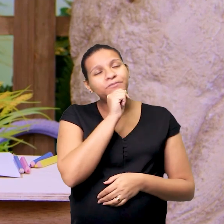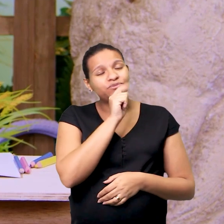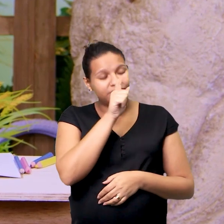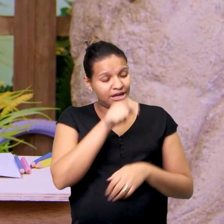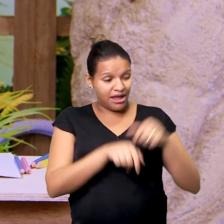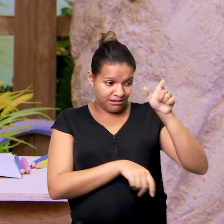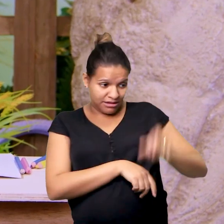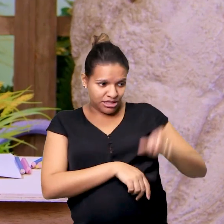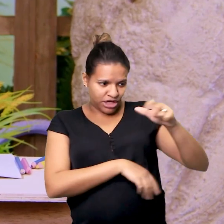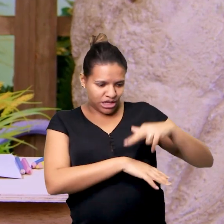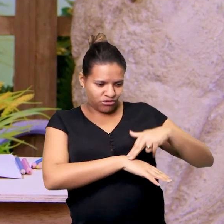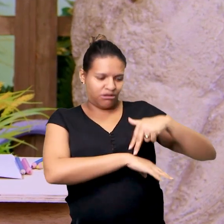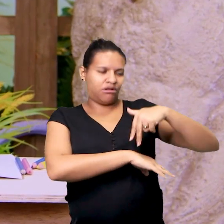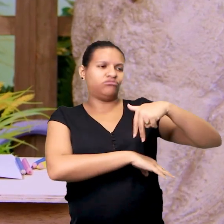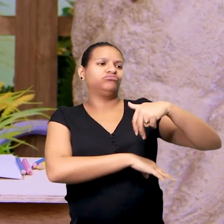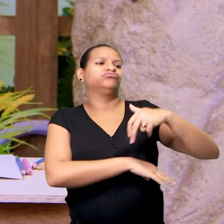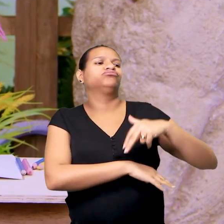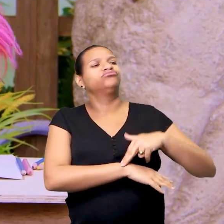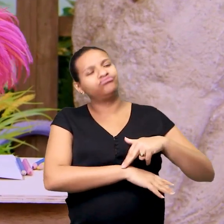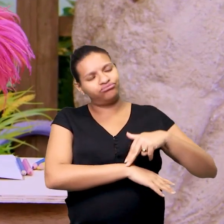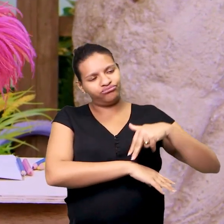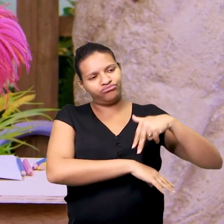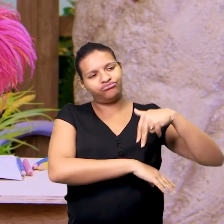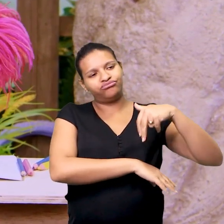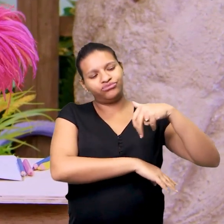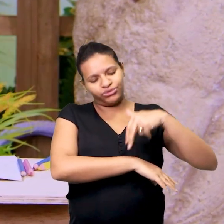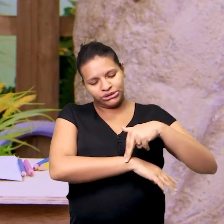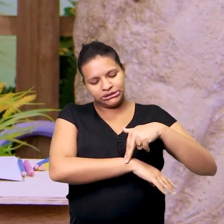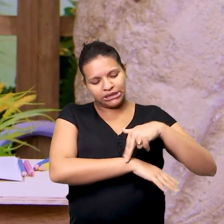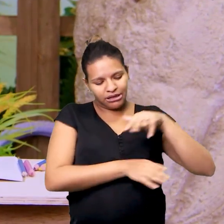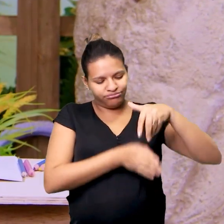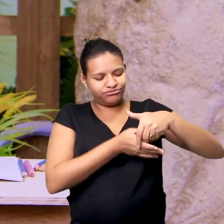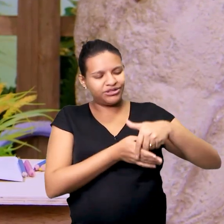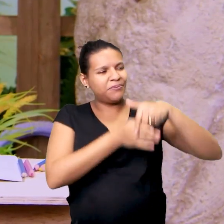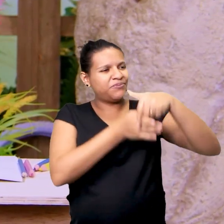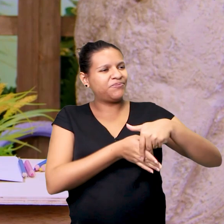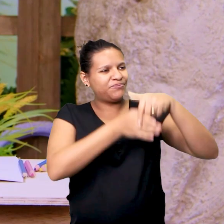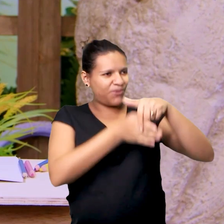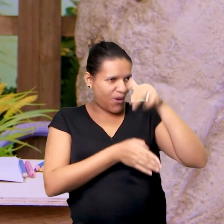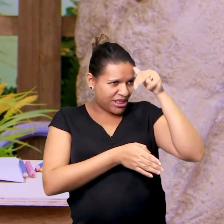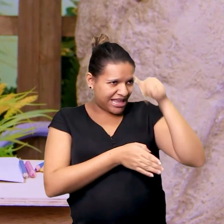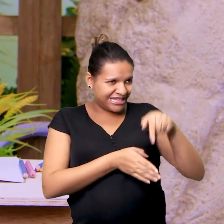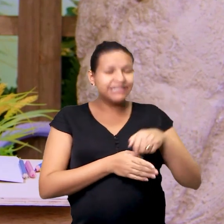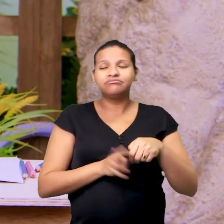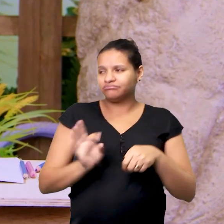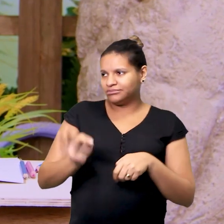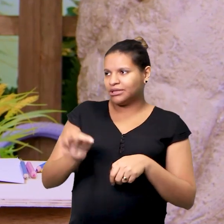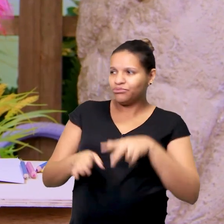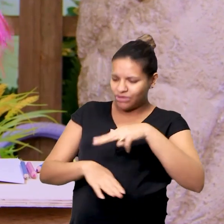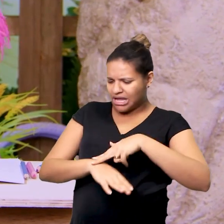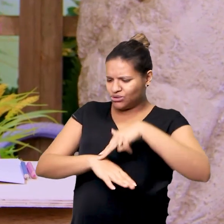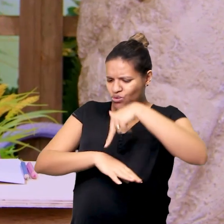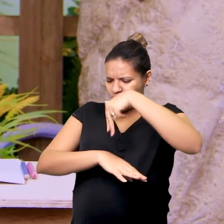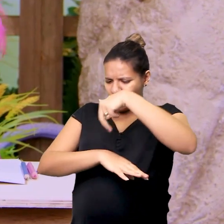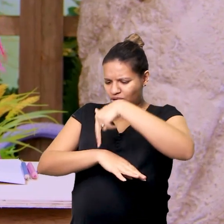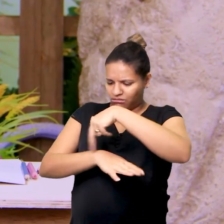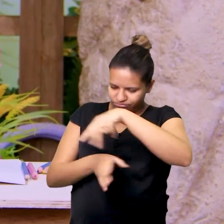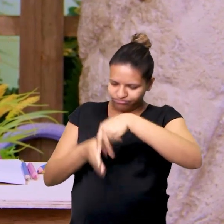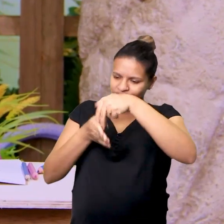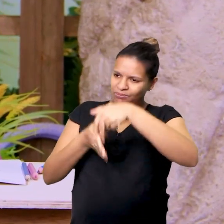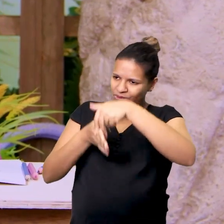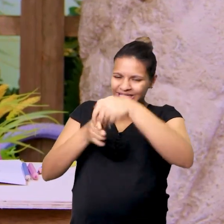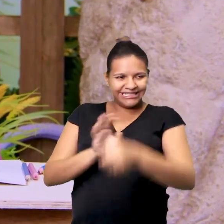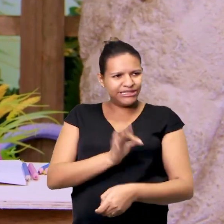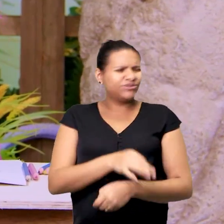astronauta que viajou de pônei. Tá bom, um astronauta que viajou de pônei. Isso. Grover está ao lado.